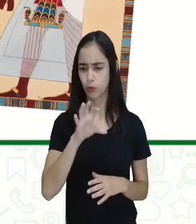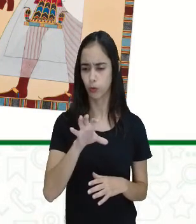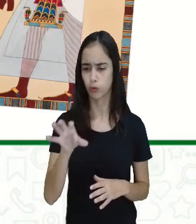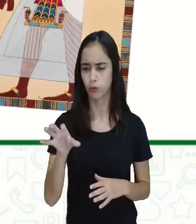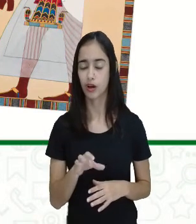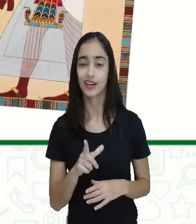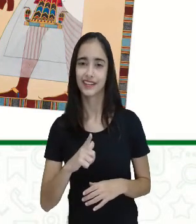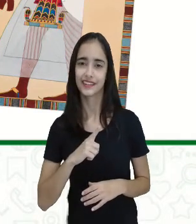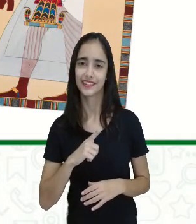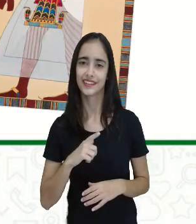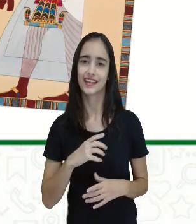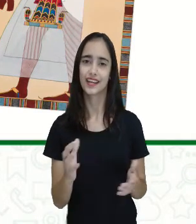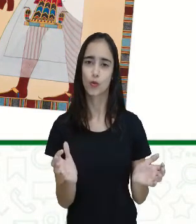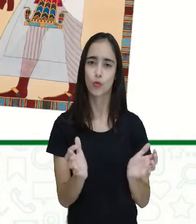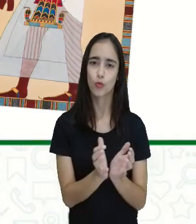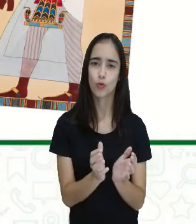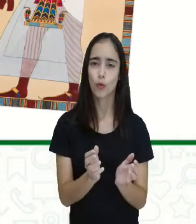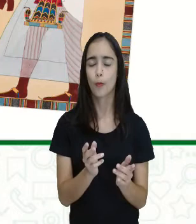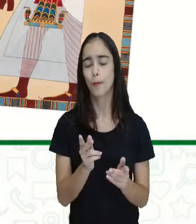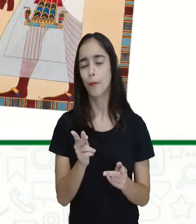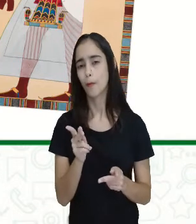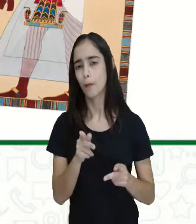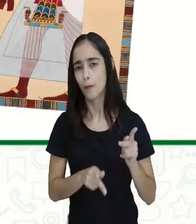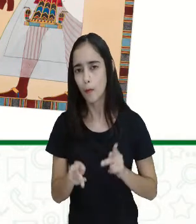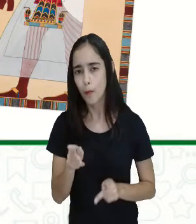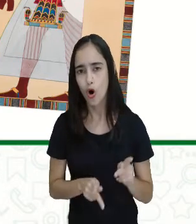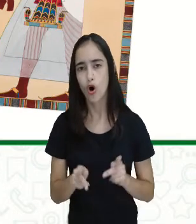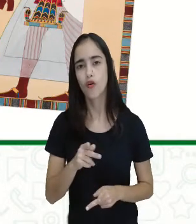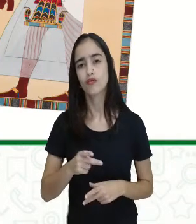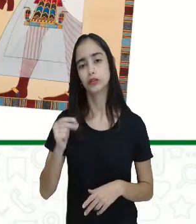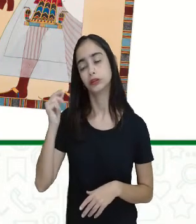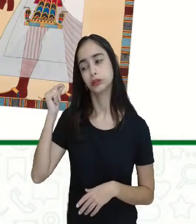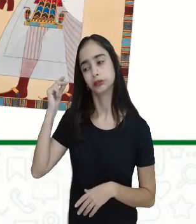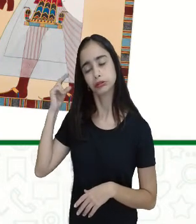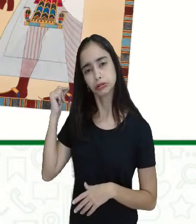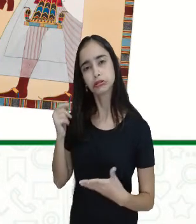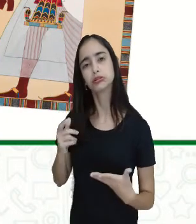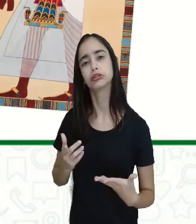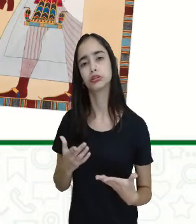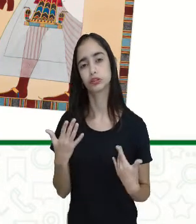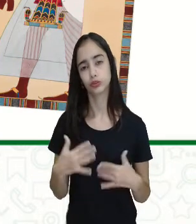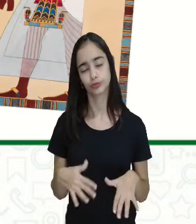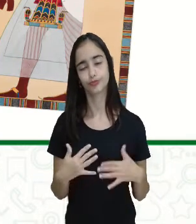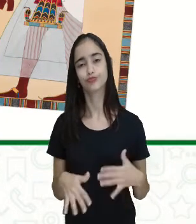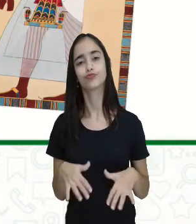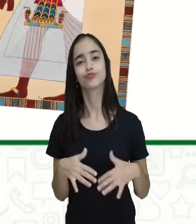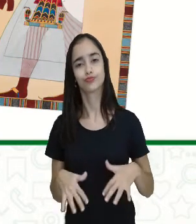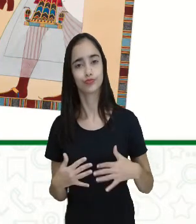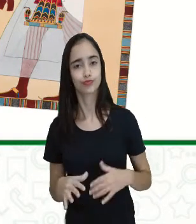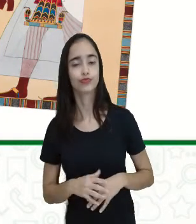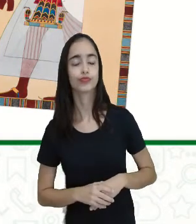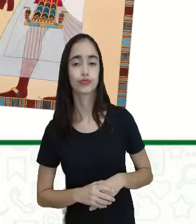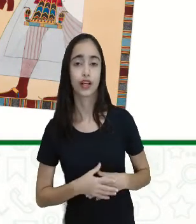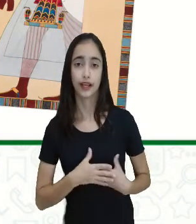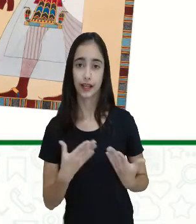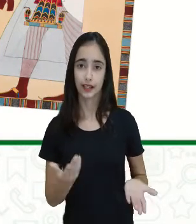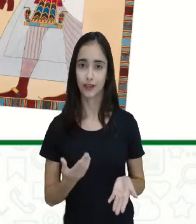muito antigos, como os egípcios, os etíopes. Então, eles também produziram uma vasta,